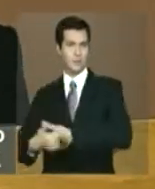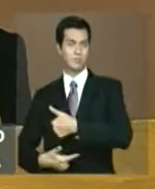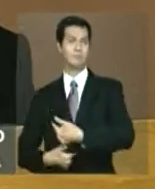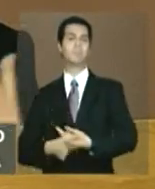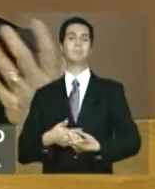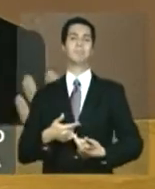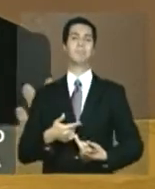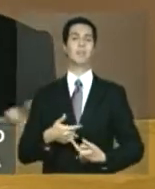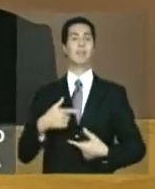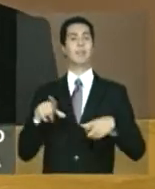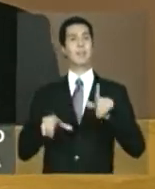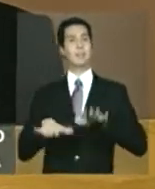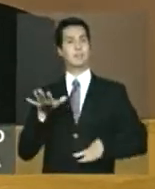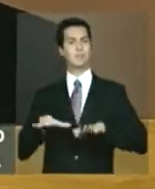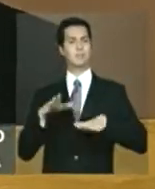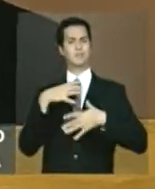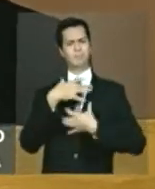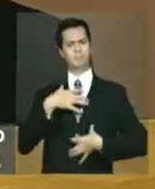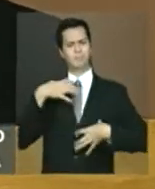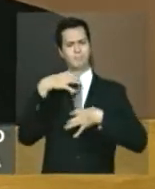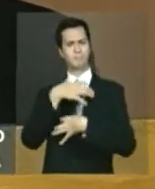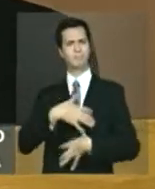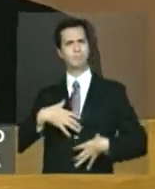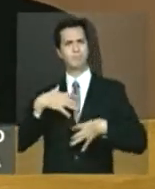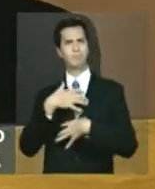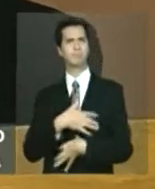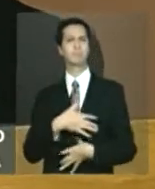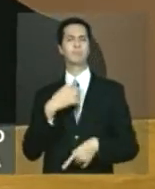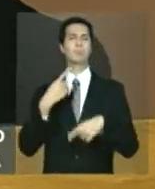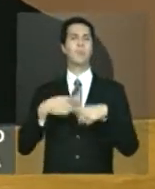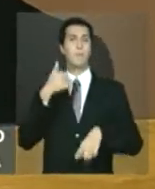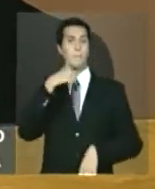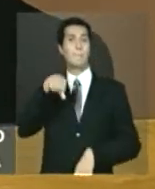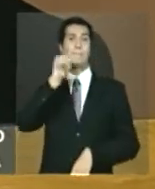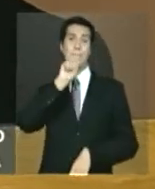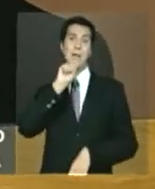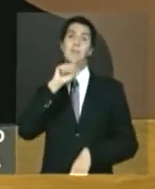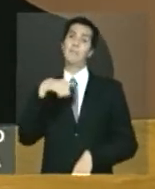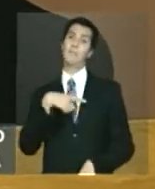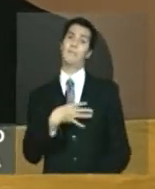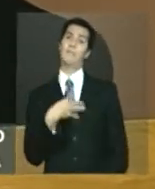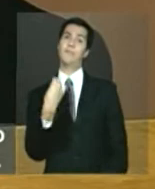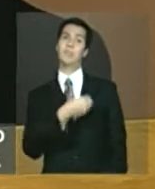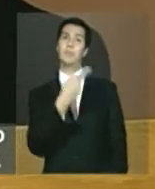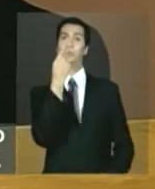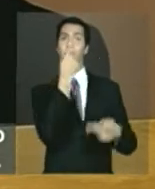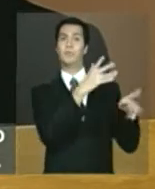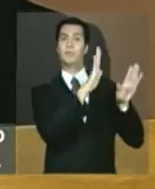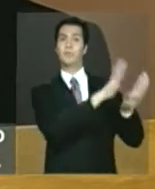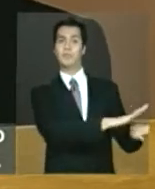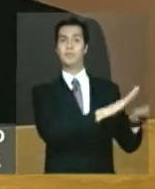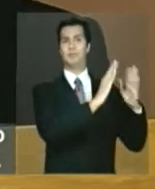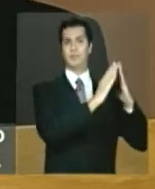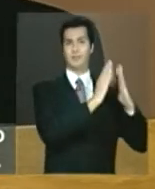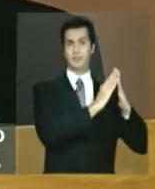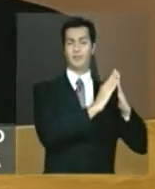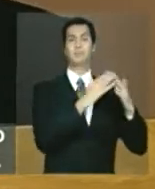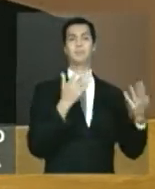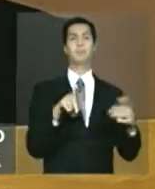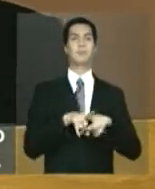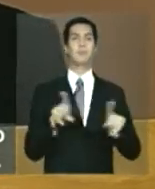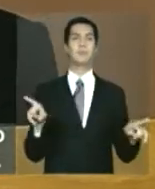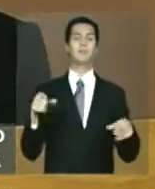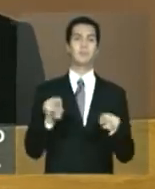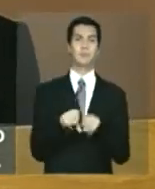algumas angústias que uma mãe tem quando sai de casa mas também levam